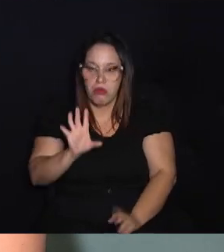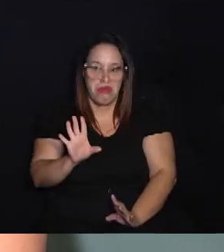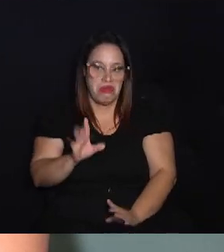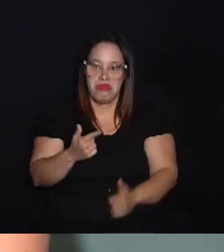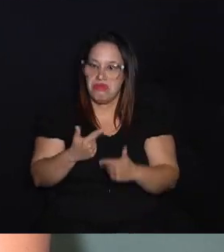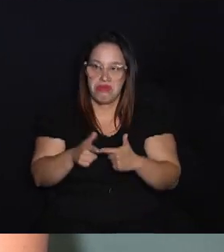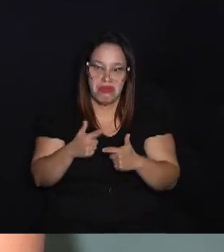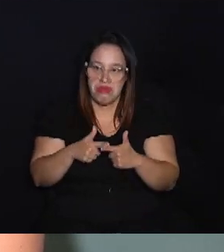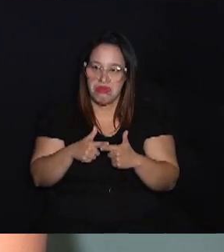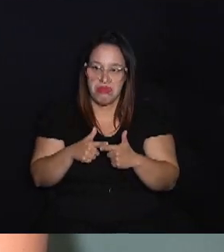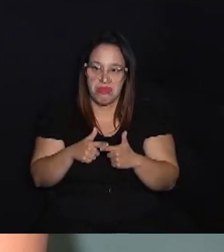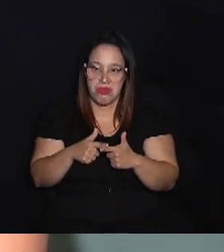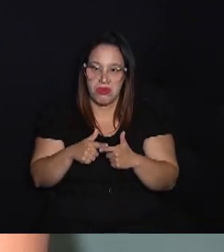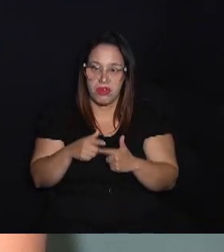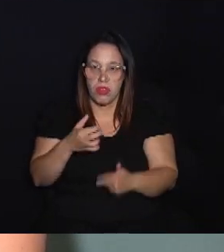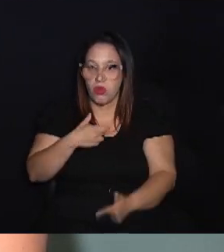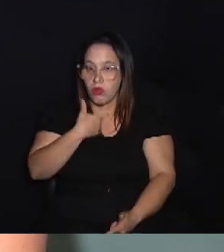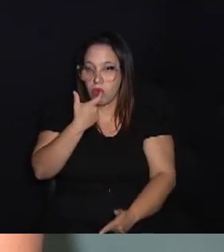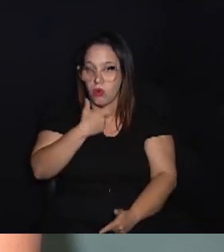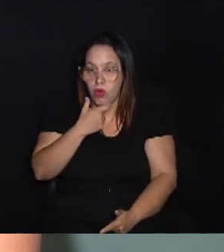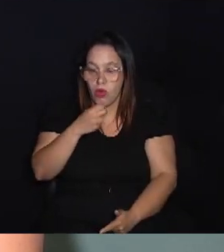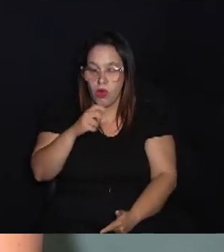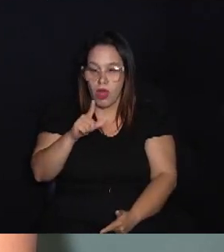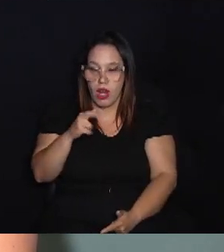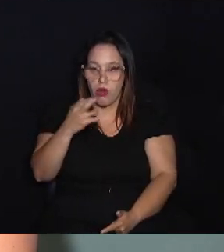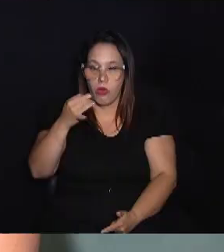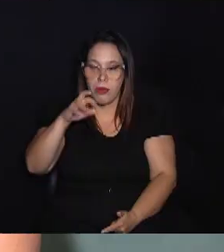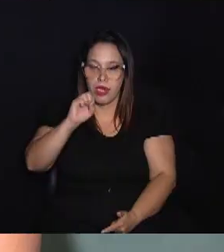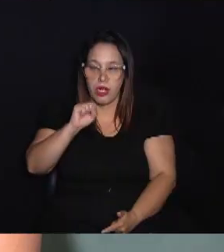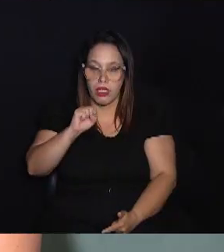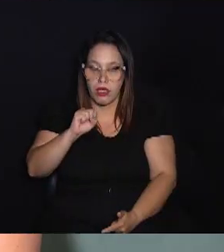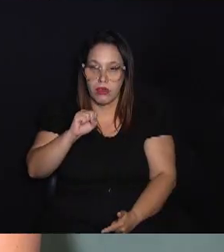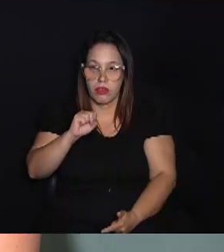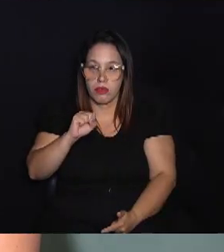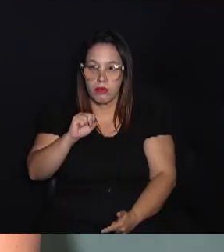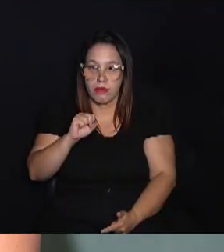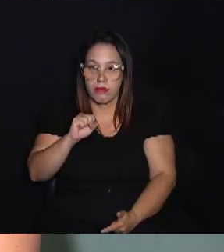até porque tanto a fruta quanto o legume, eles têm muita